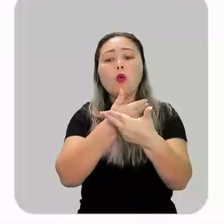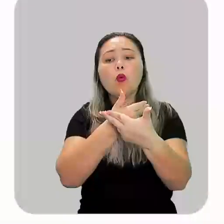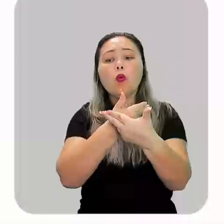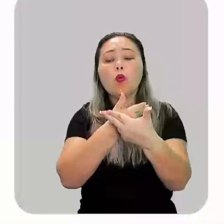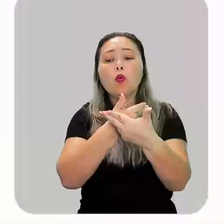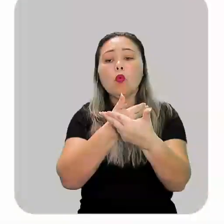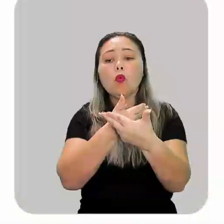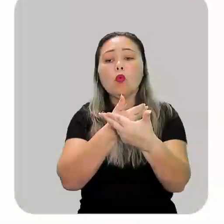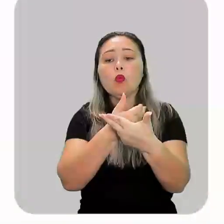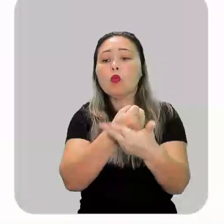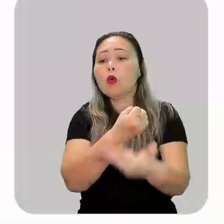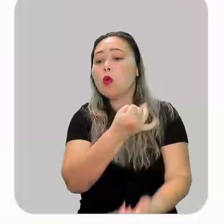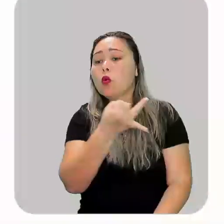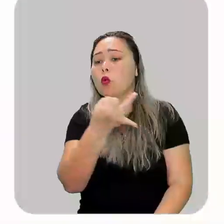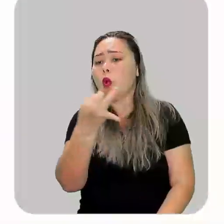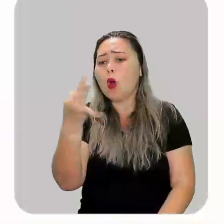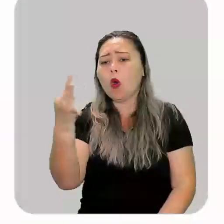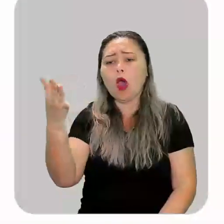quantidade